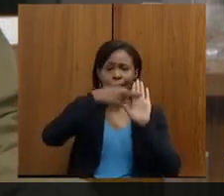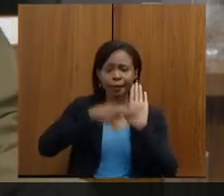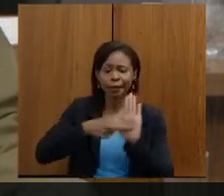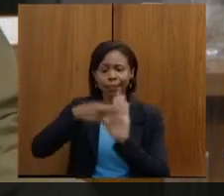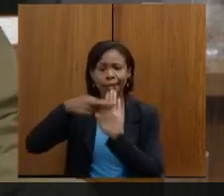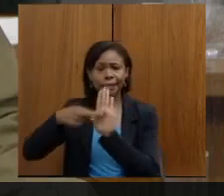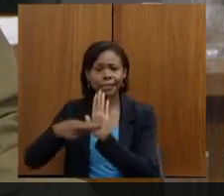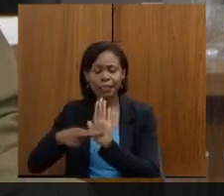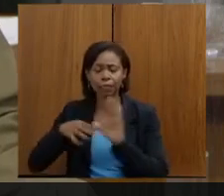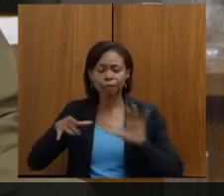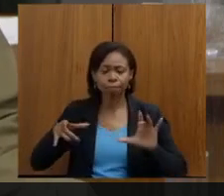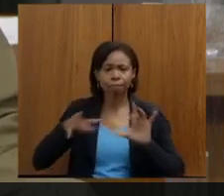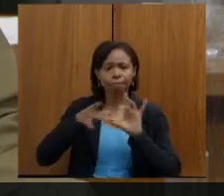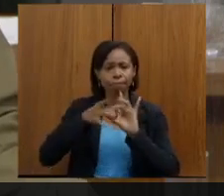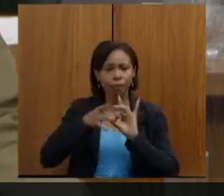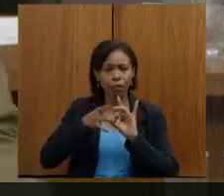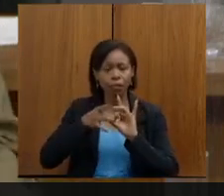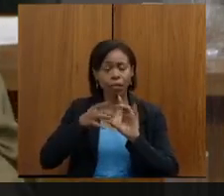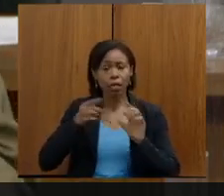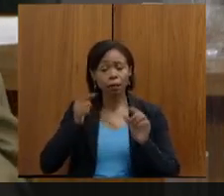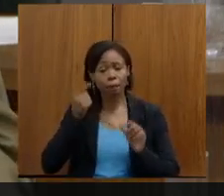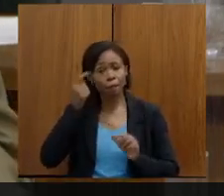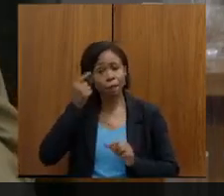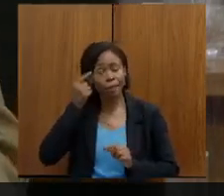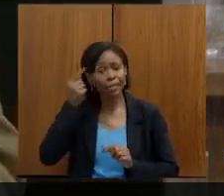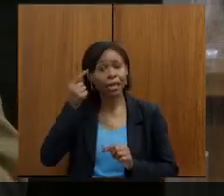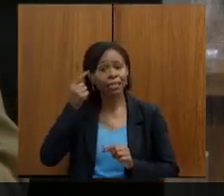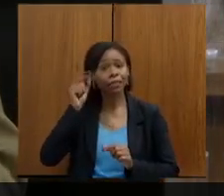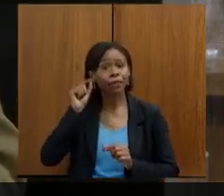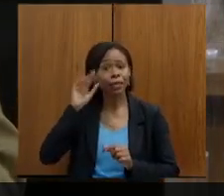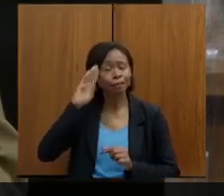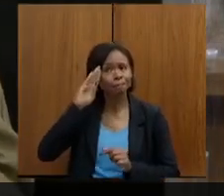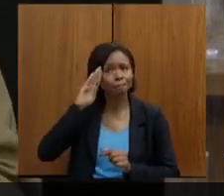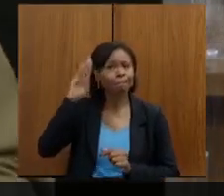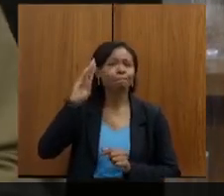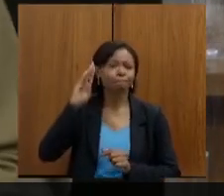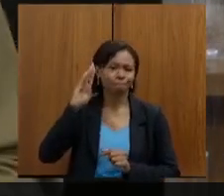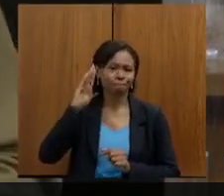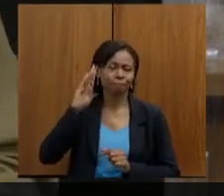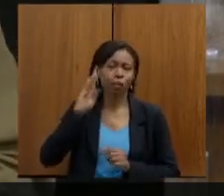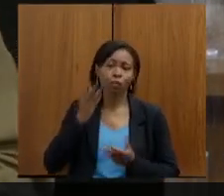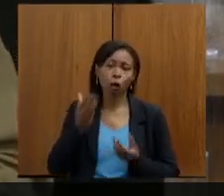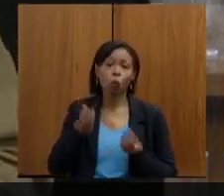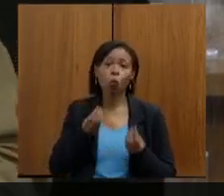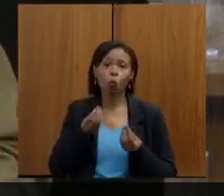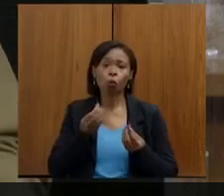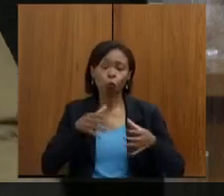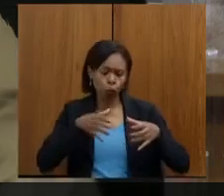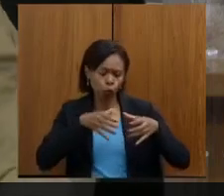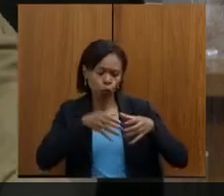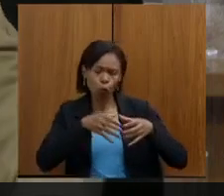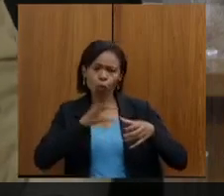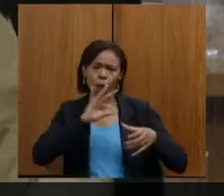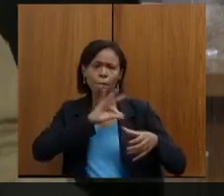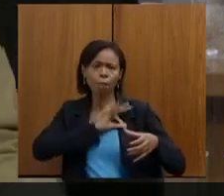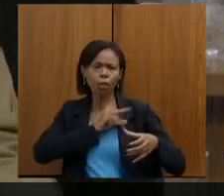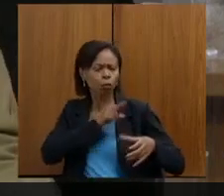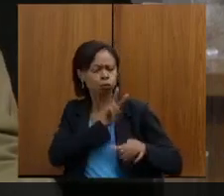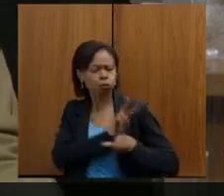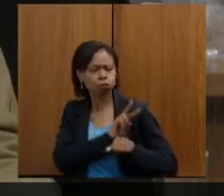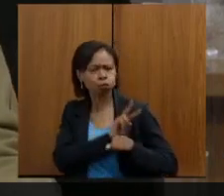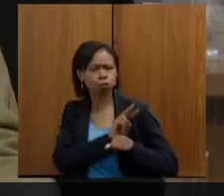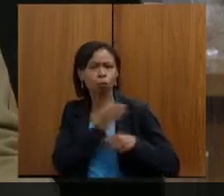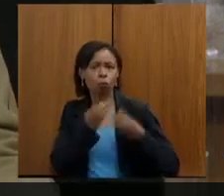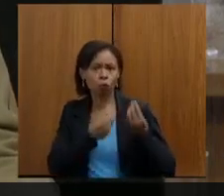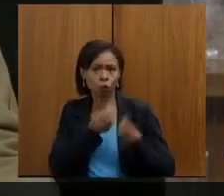e fazer prioridades então eu gostaria de dizer para os senhores como nós cuidamos da Nossa tropa e nós